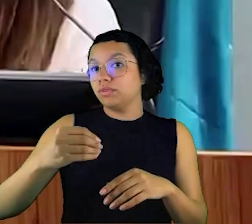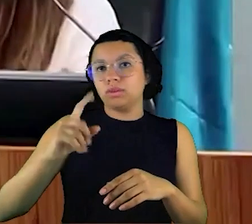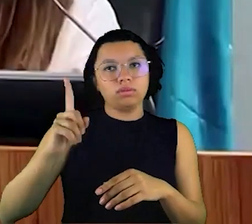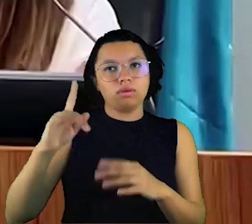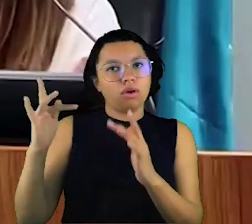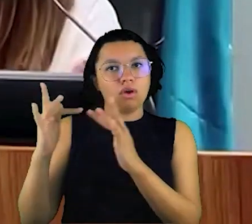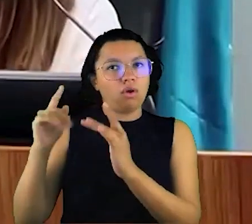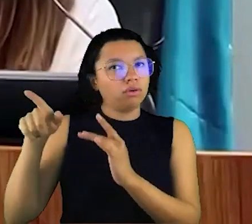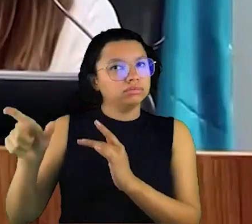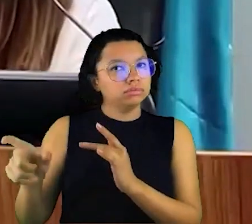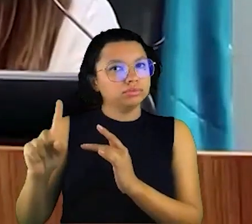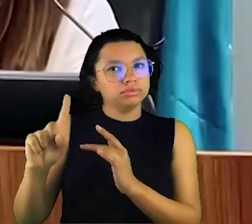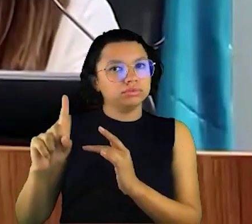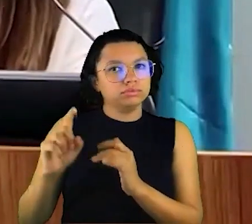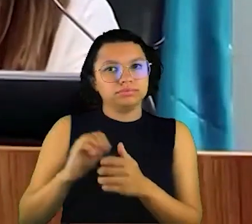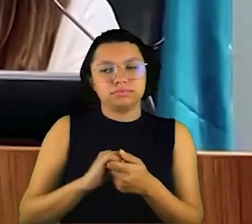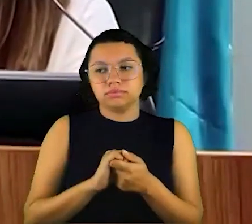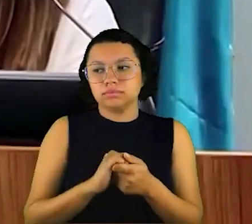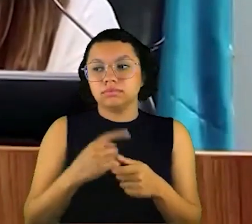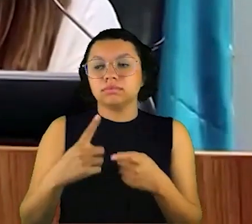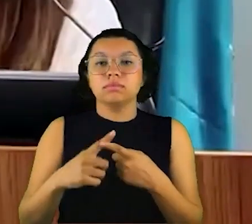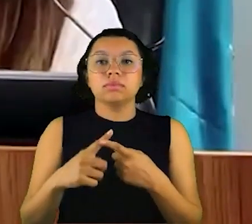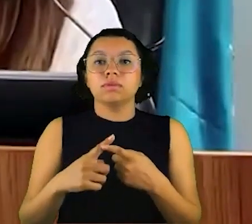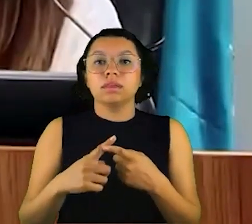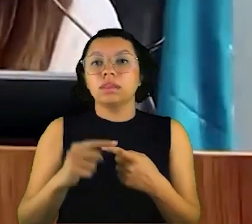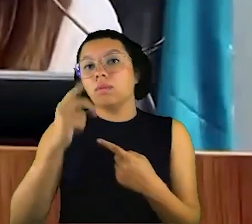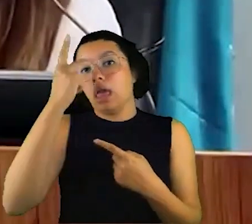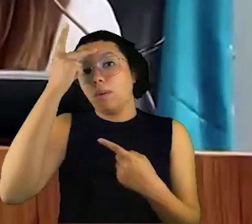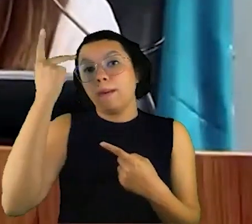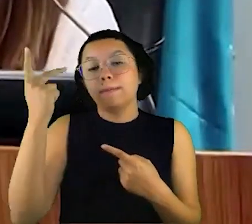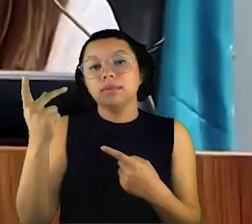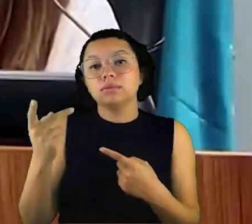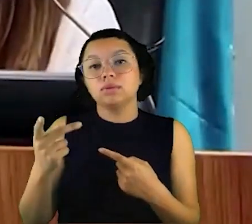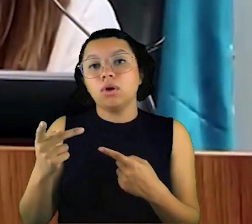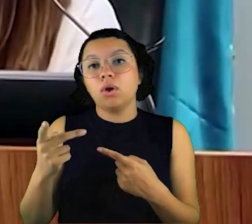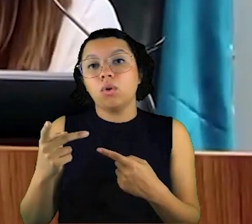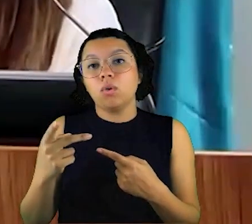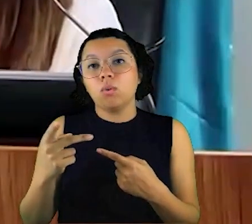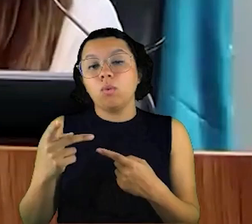faça contato com essa pessoa. Não. Porque ela não é uma pessoa